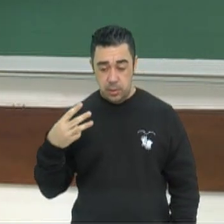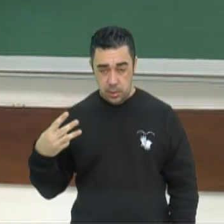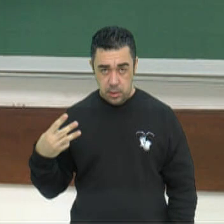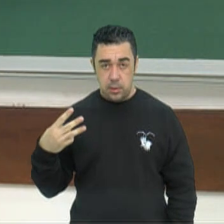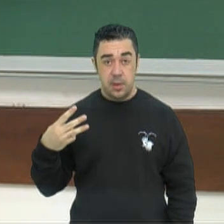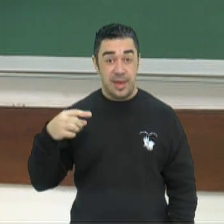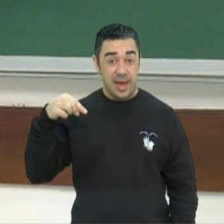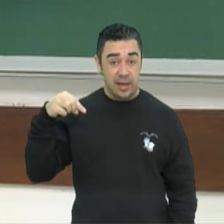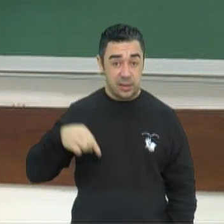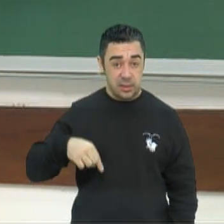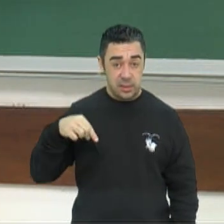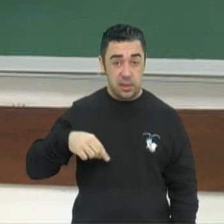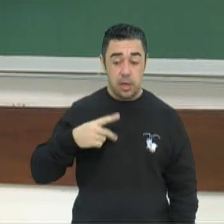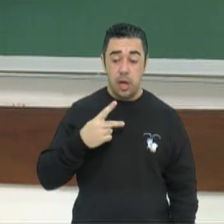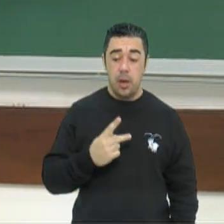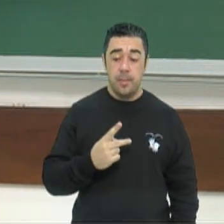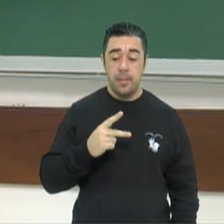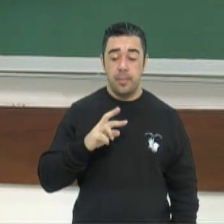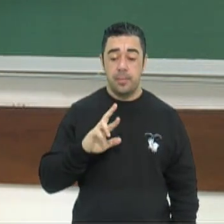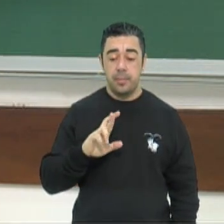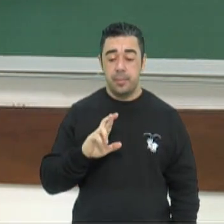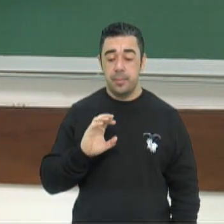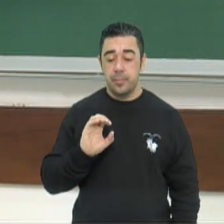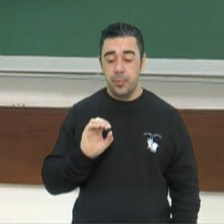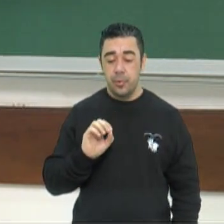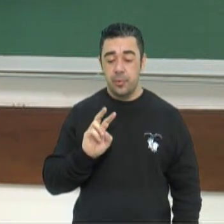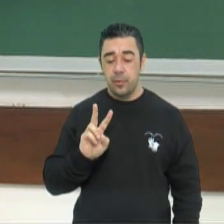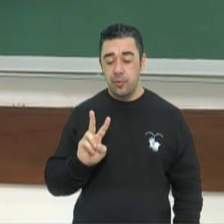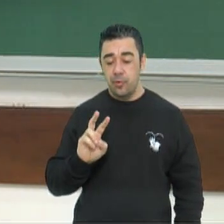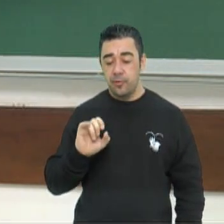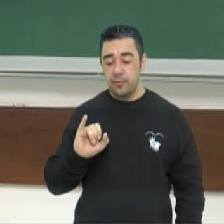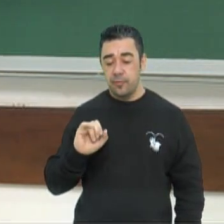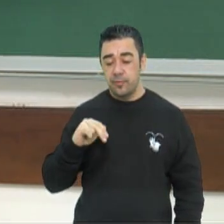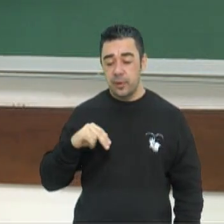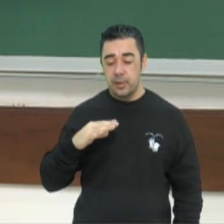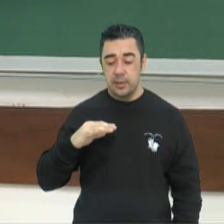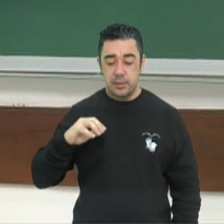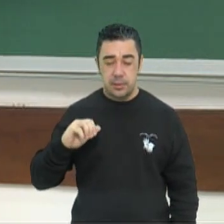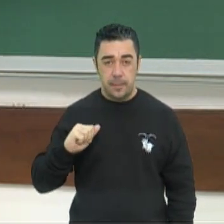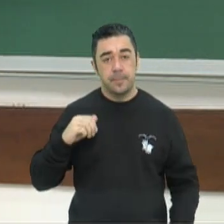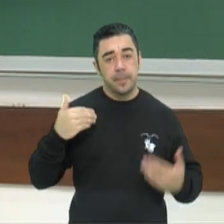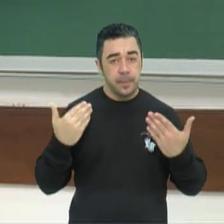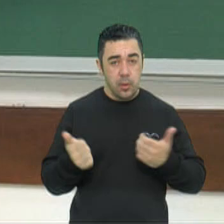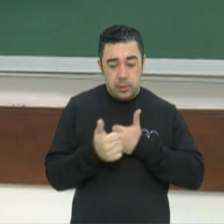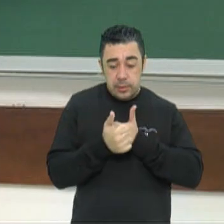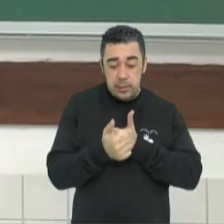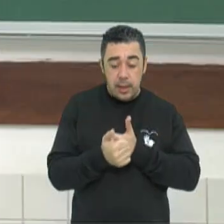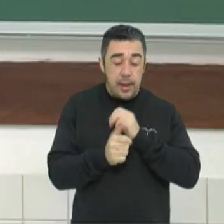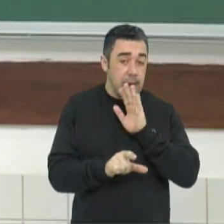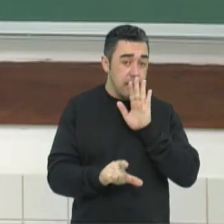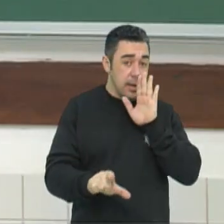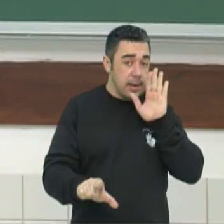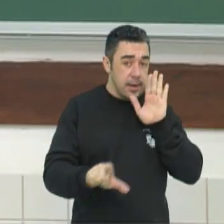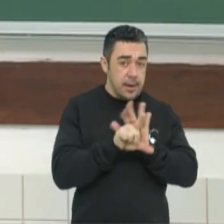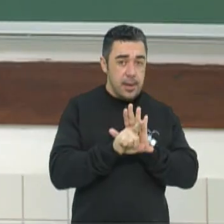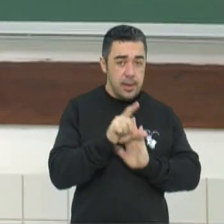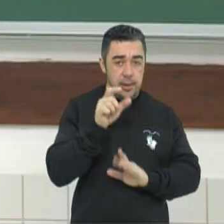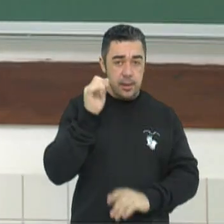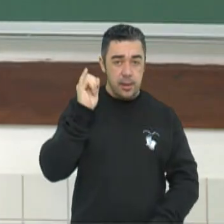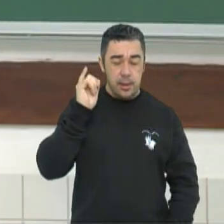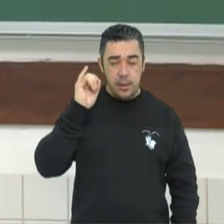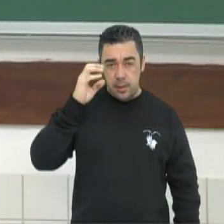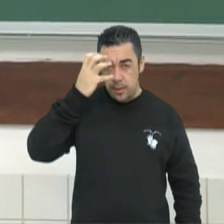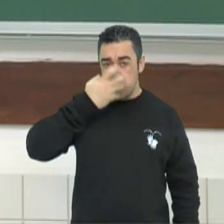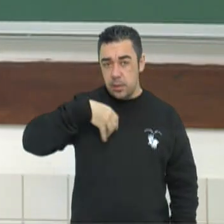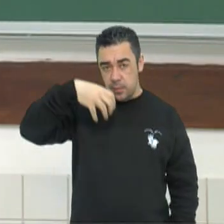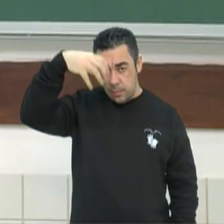acontecer? O Paraná, então, vai seguir as leis imperiais e vai aplicar os